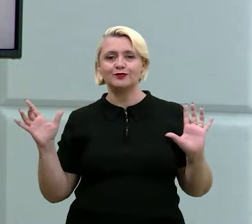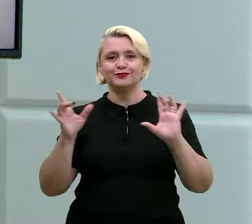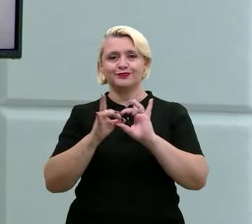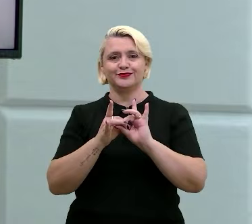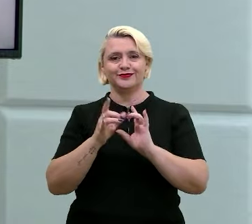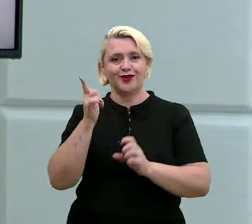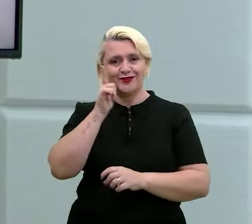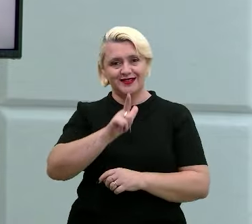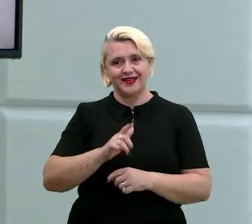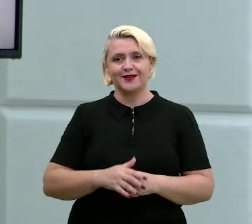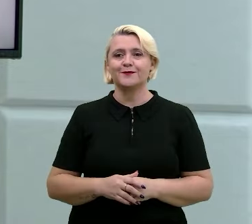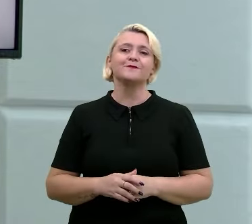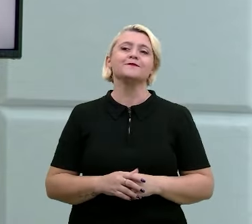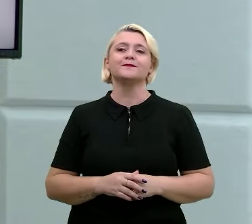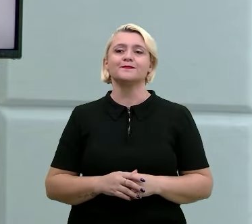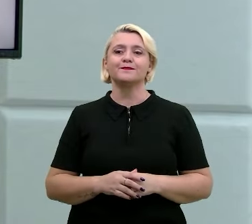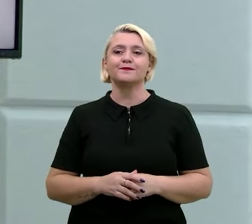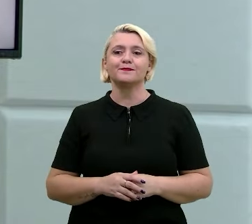consequência.